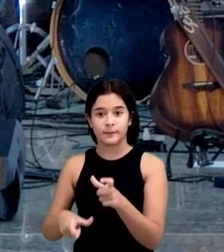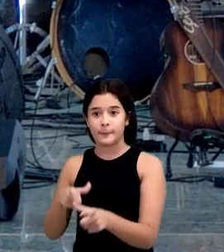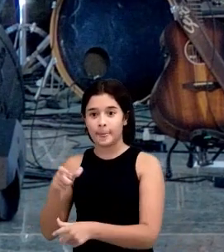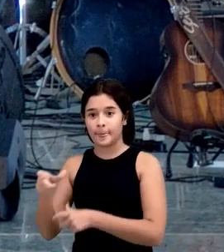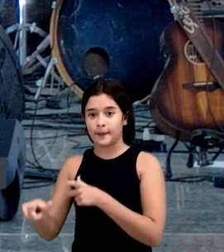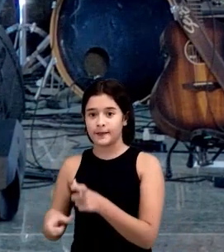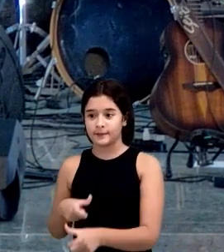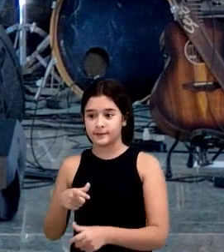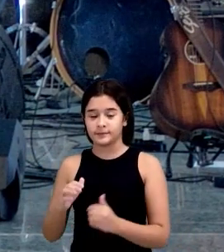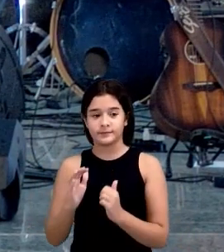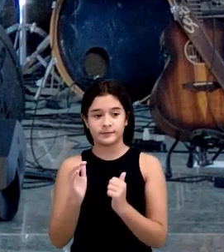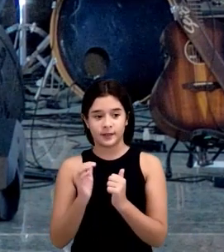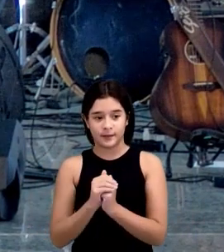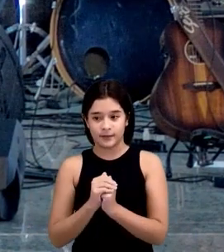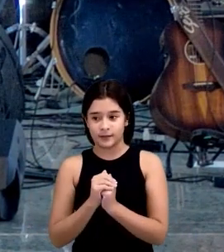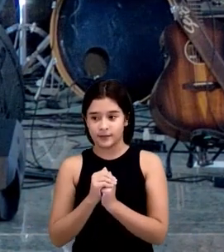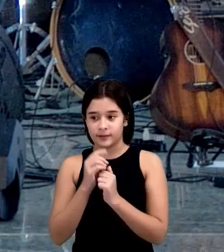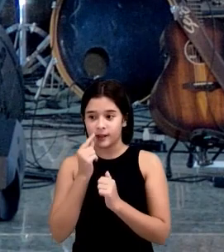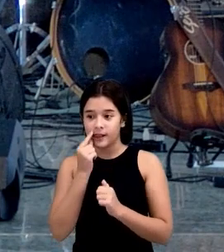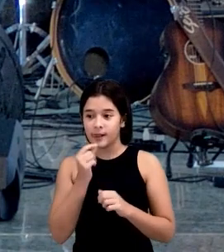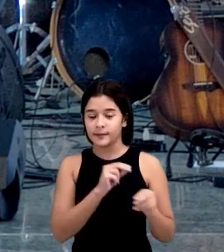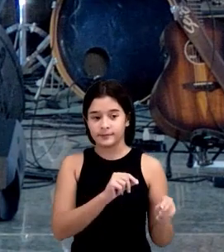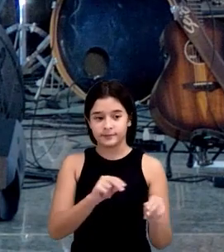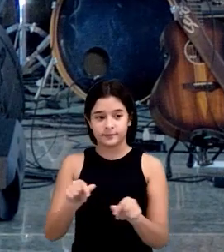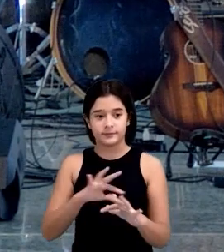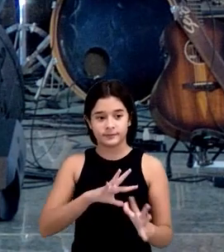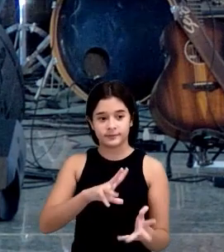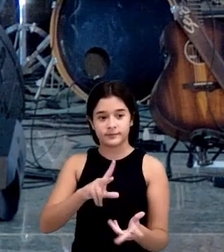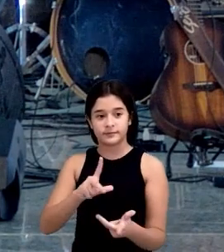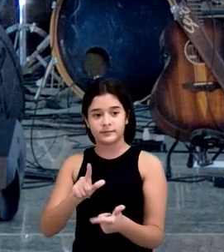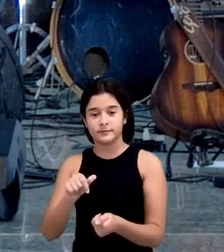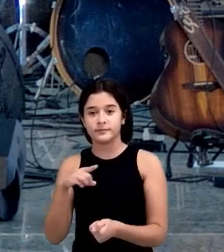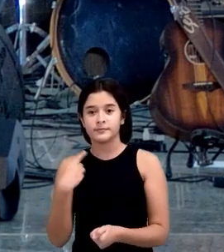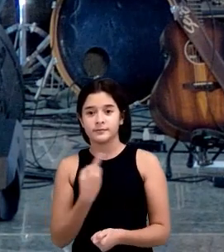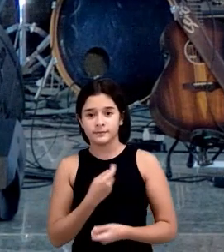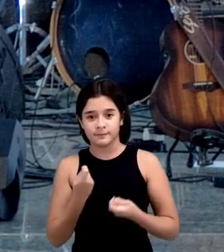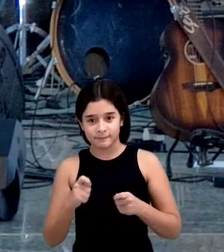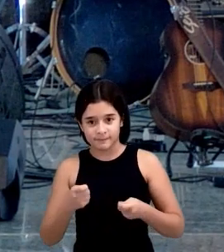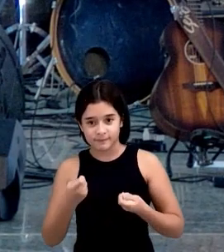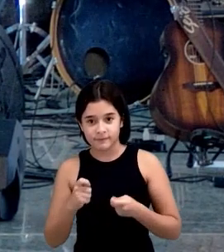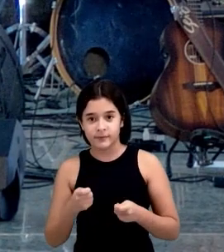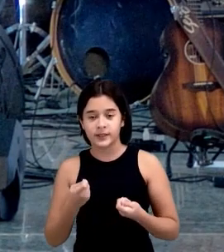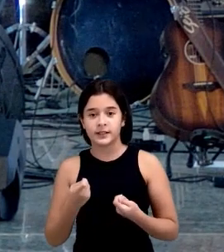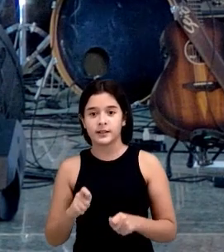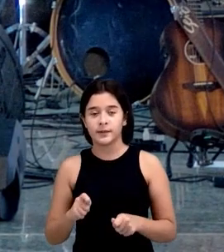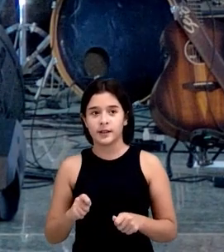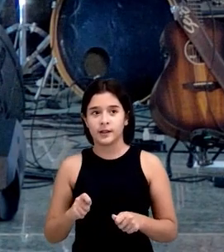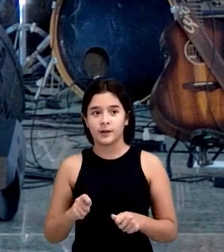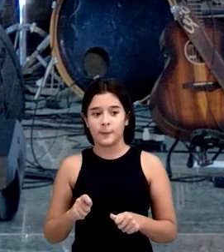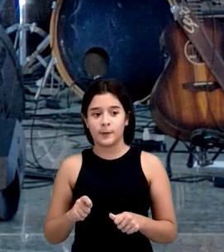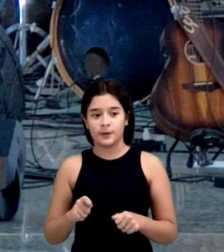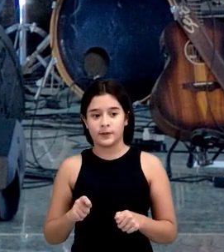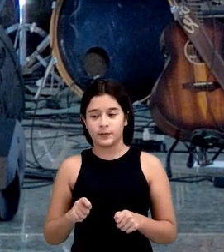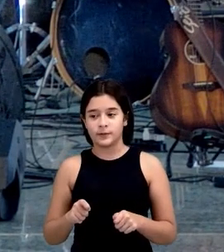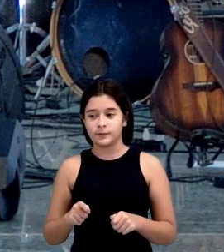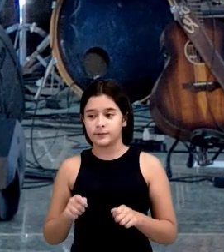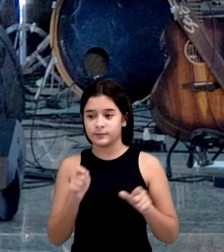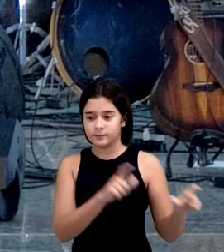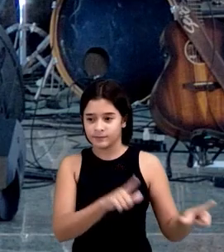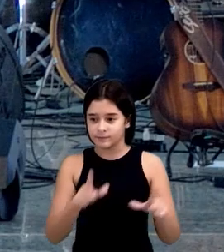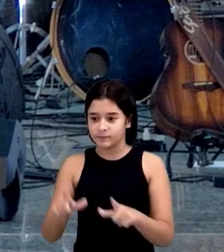a gente precisa assumir esse compromisso. Senhor, eu quero ser a diferença. Quero ser a diferença na minha